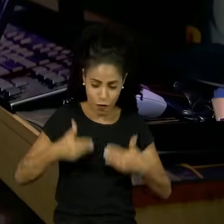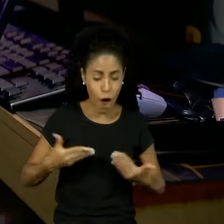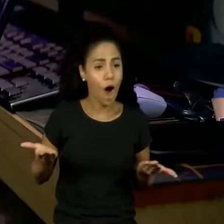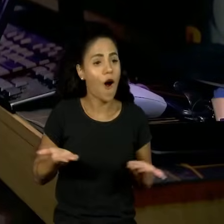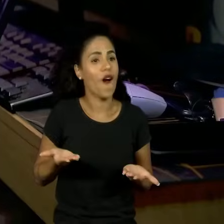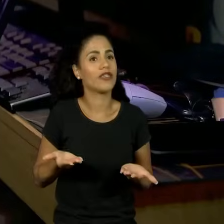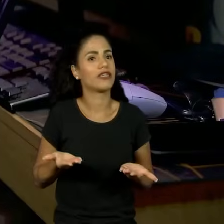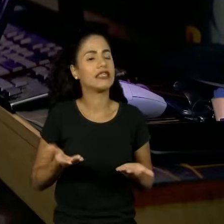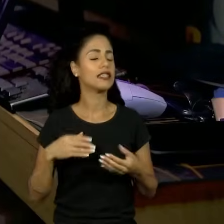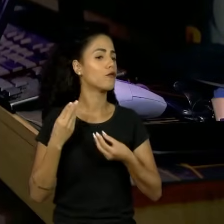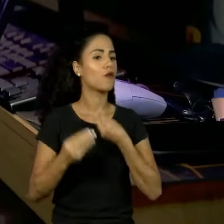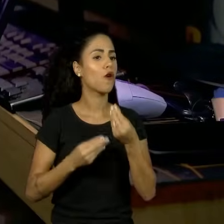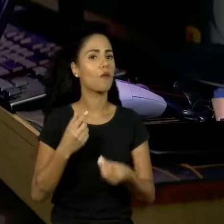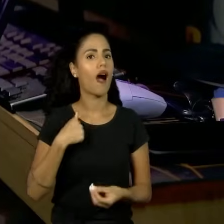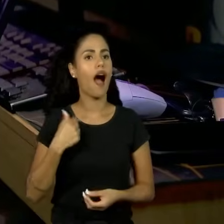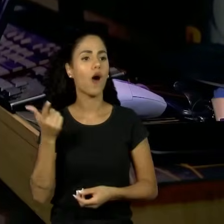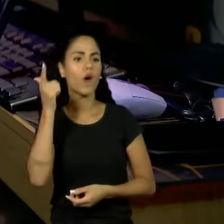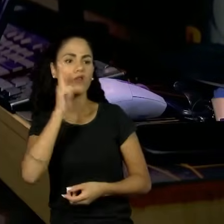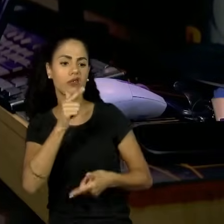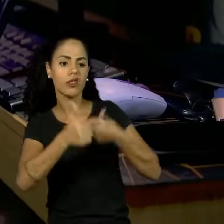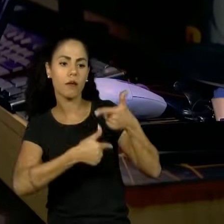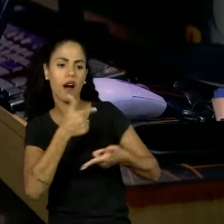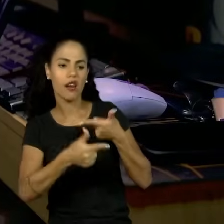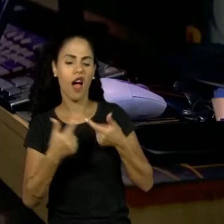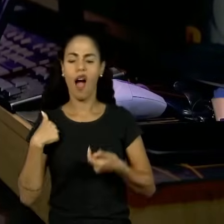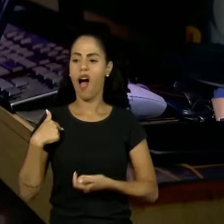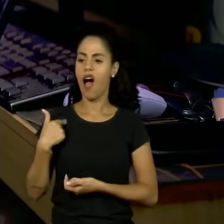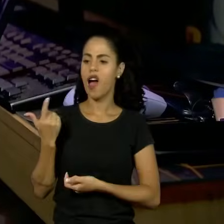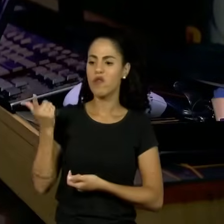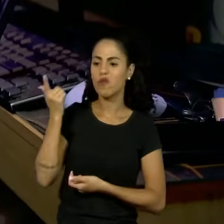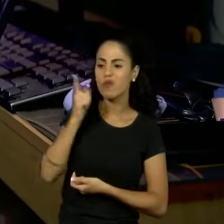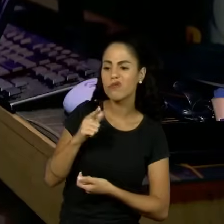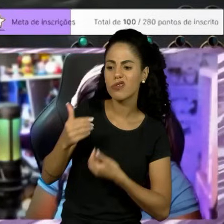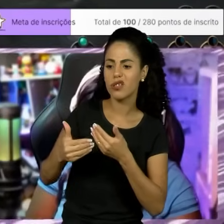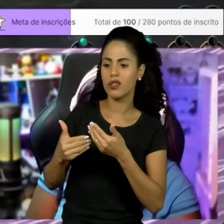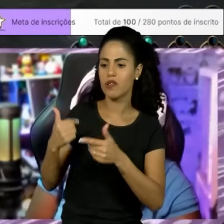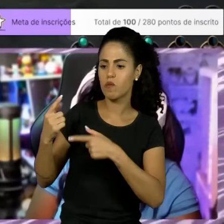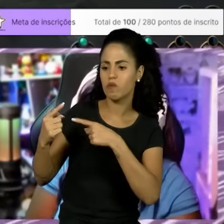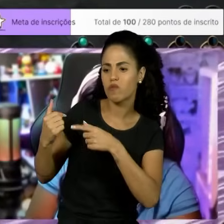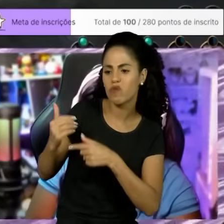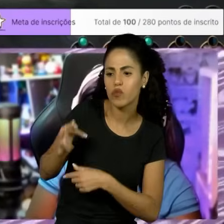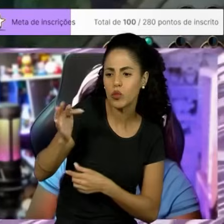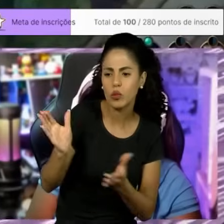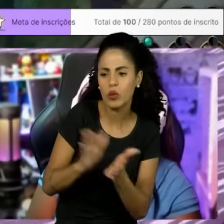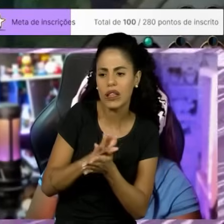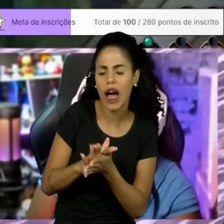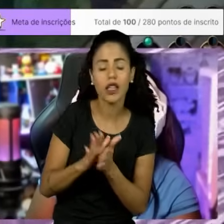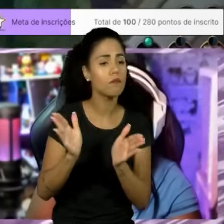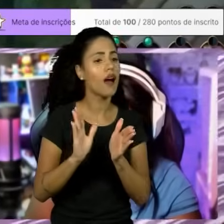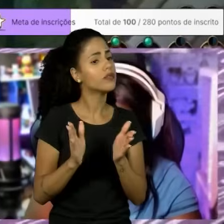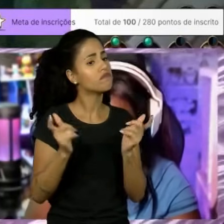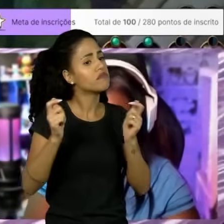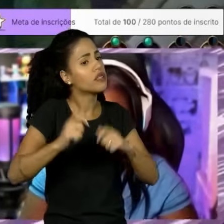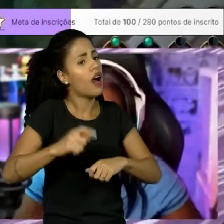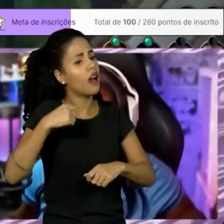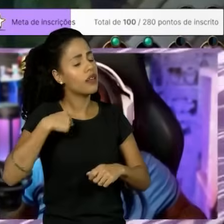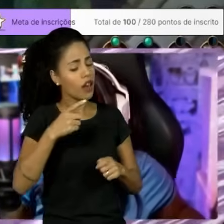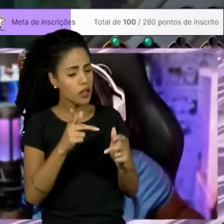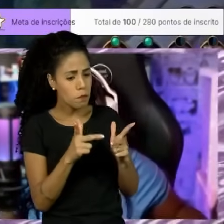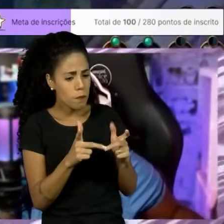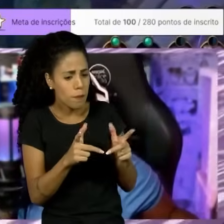Eu achava que eu não iria conseguir emprego, que eu não conseguiria ser ninguém na minha vida. Só que através dos games